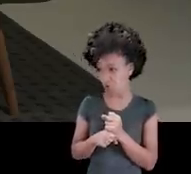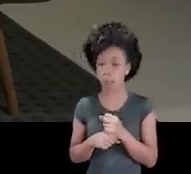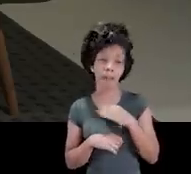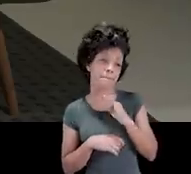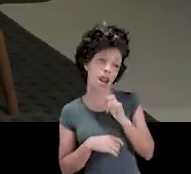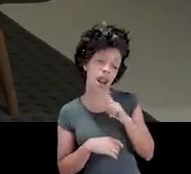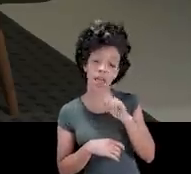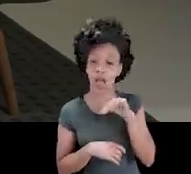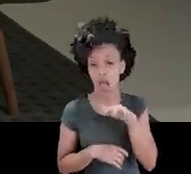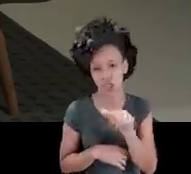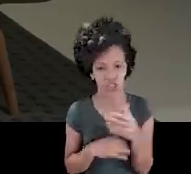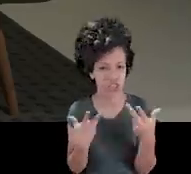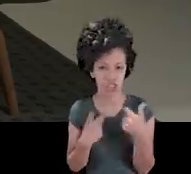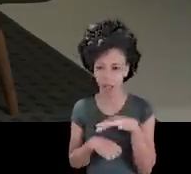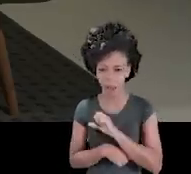amor. É.